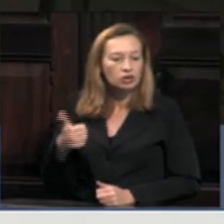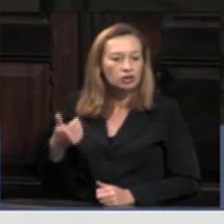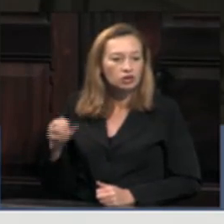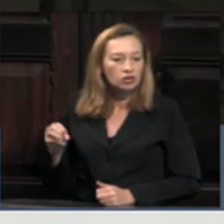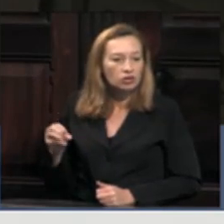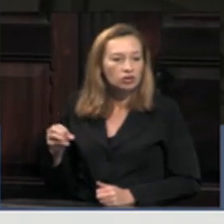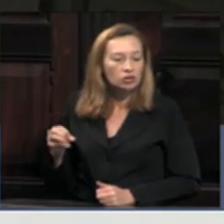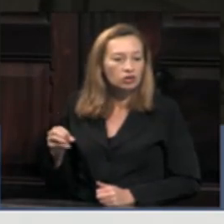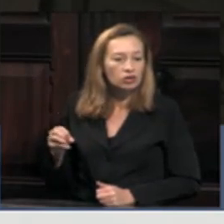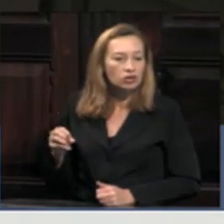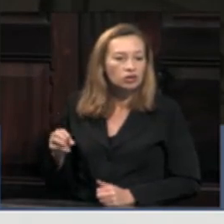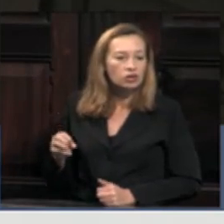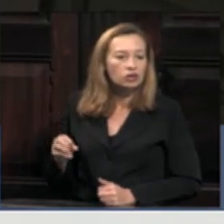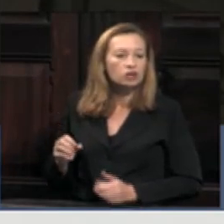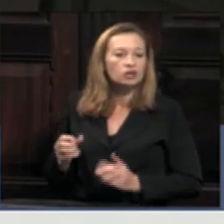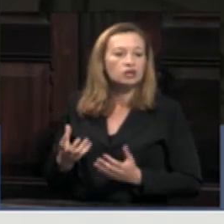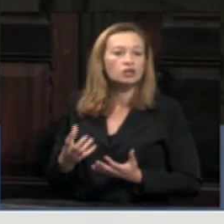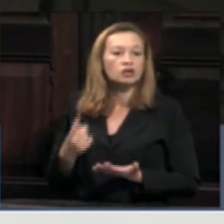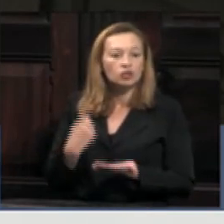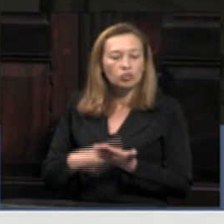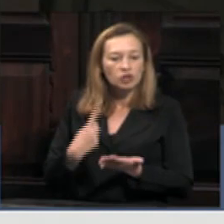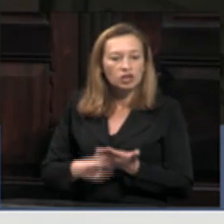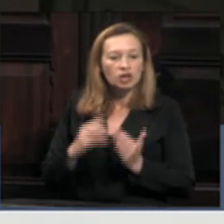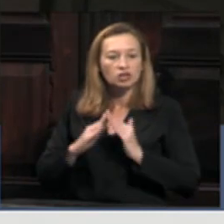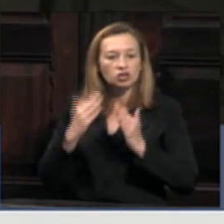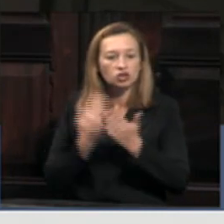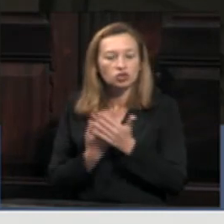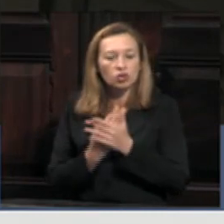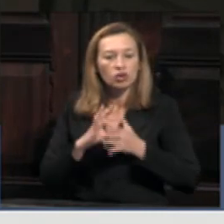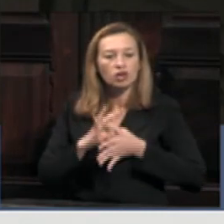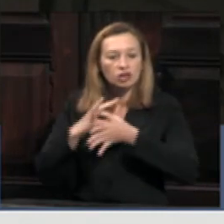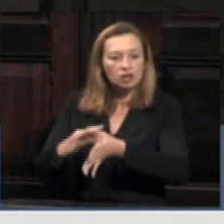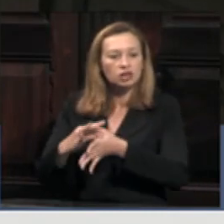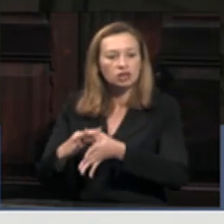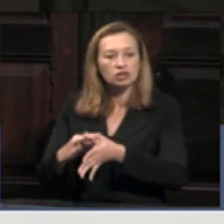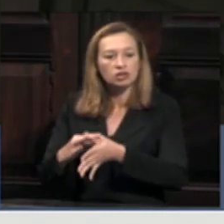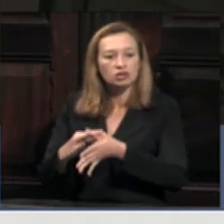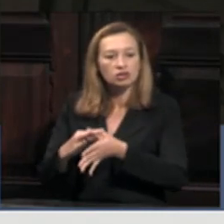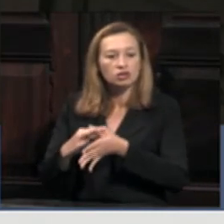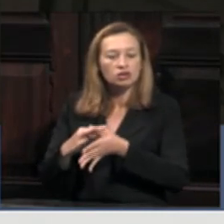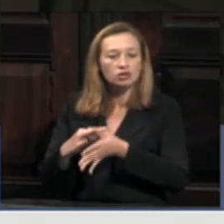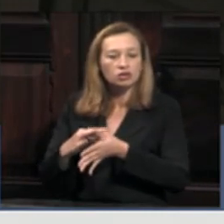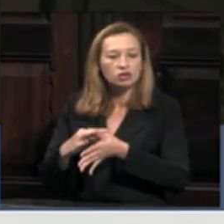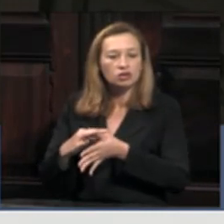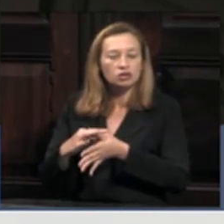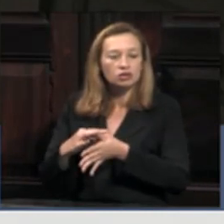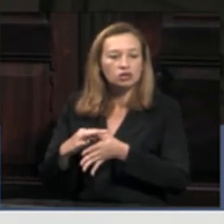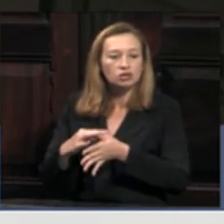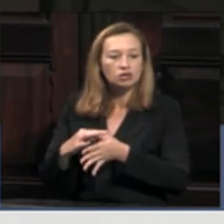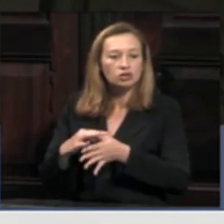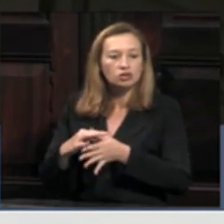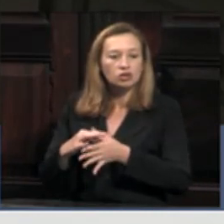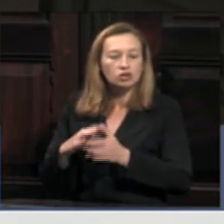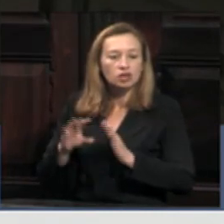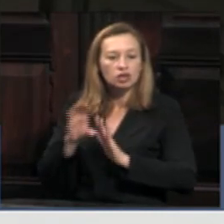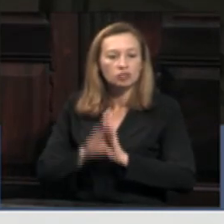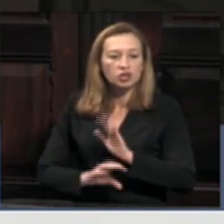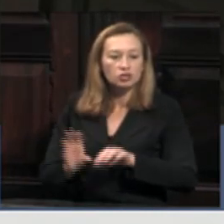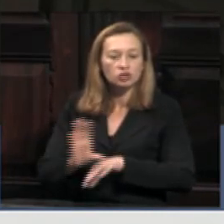Acompanhando a decisão do Colégio de Líder, vou emitir o parecer pela Comissão de Emendas Constitucionais e Vetos